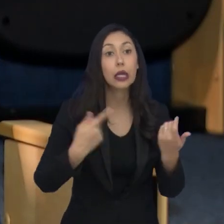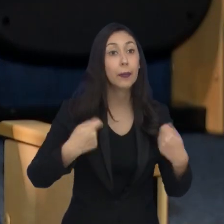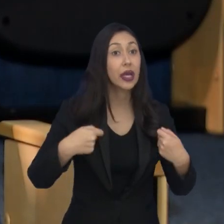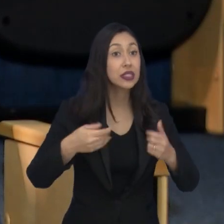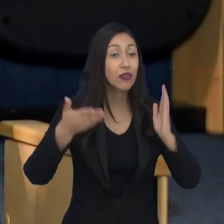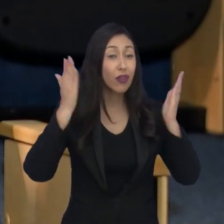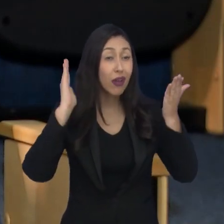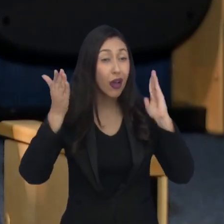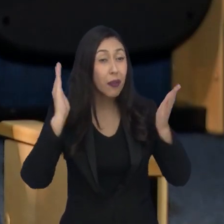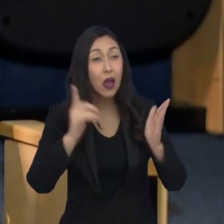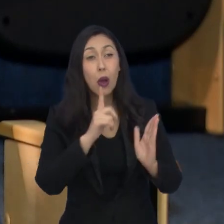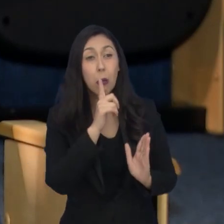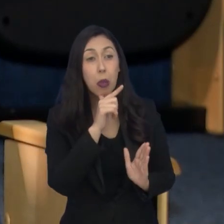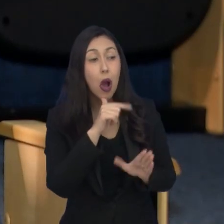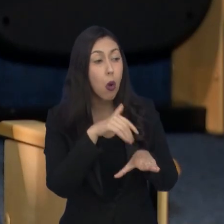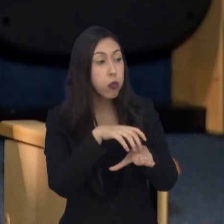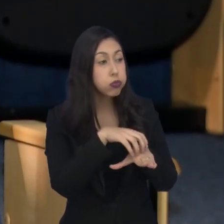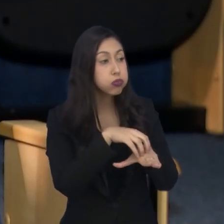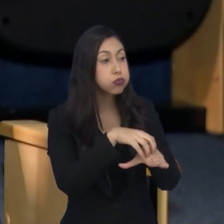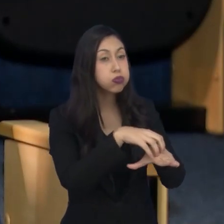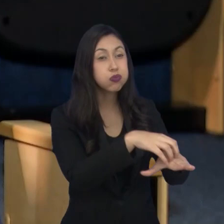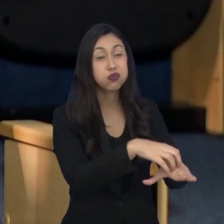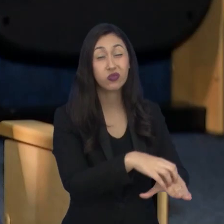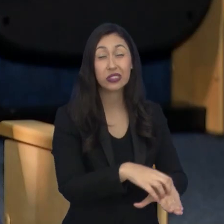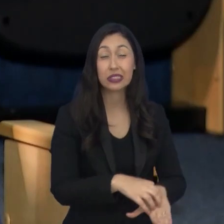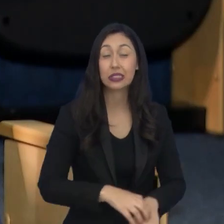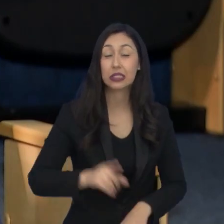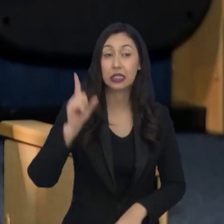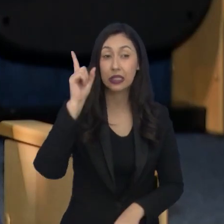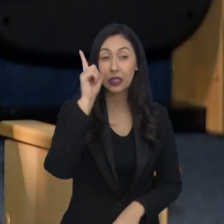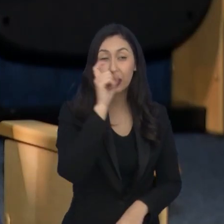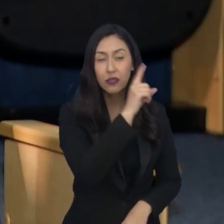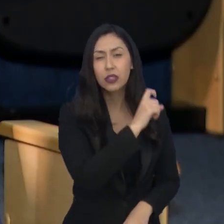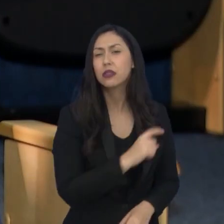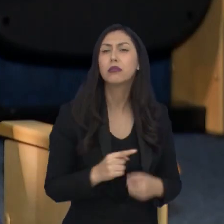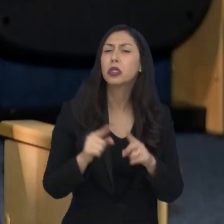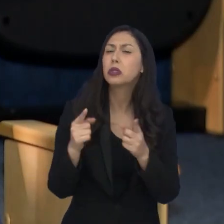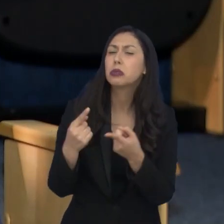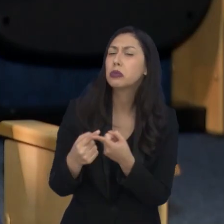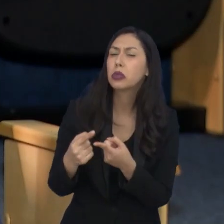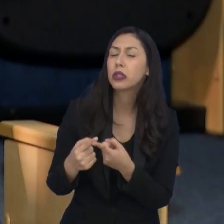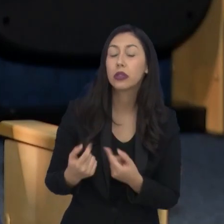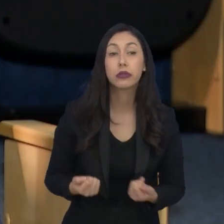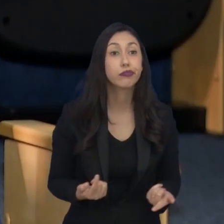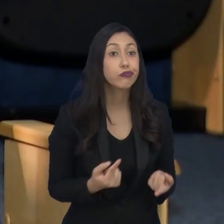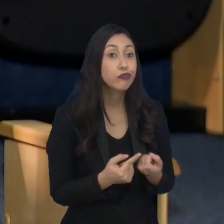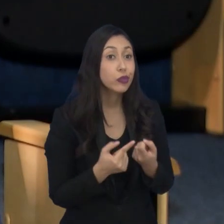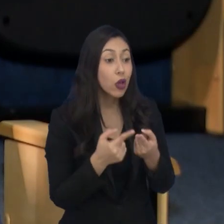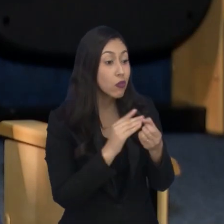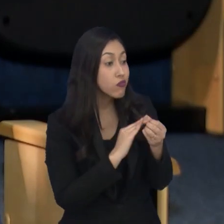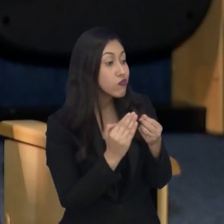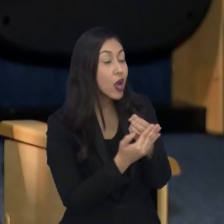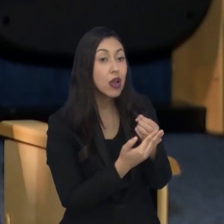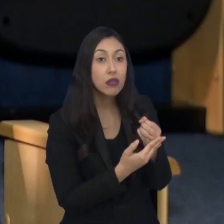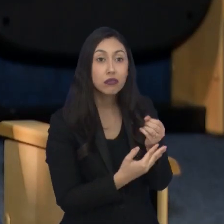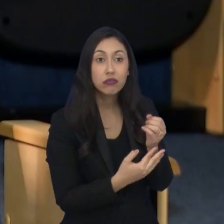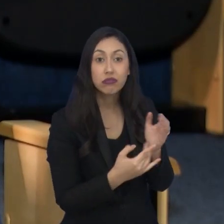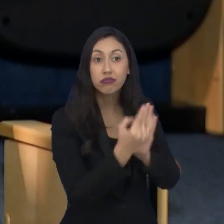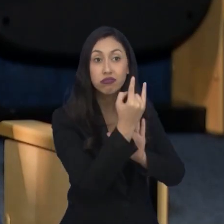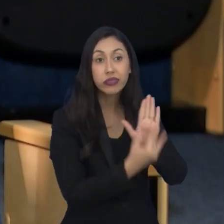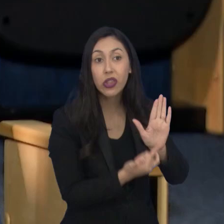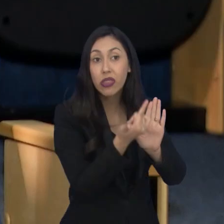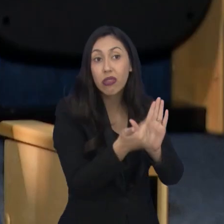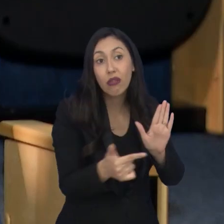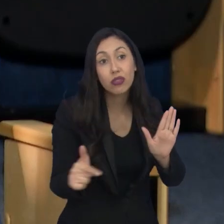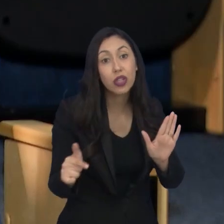caminhão-pipa. No começo foi bem difícil. Por que foi difícil? Porque o nosso bairro não era regularizado. Aí